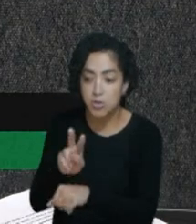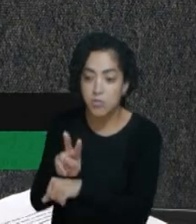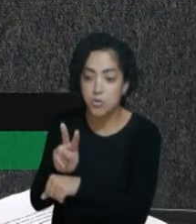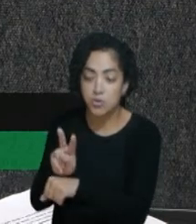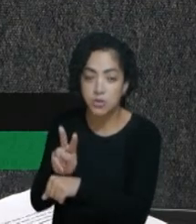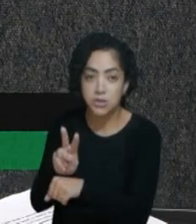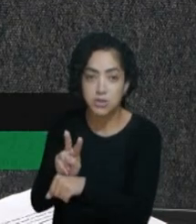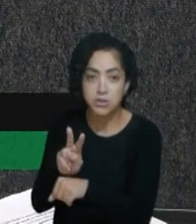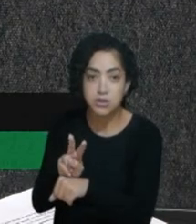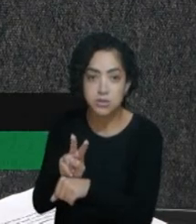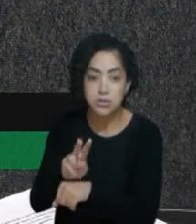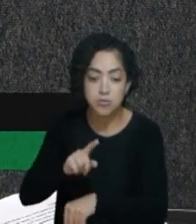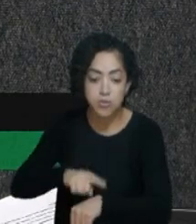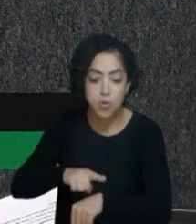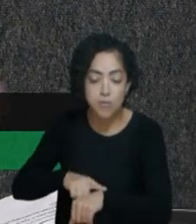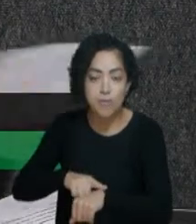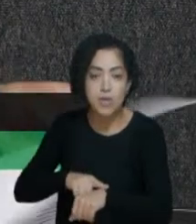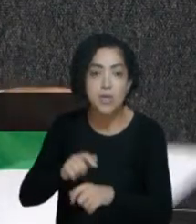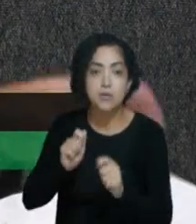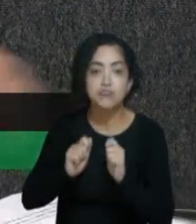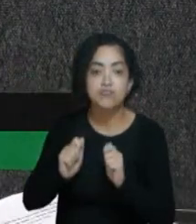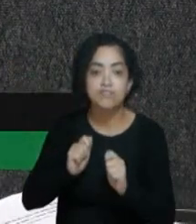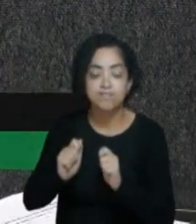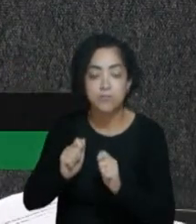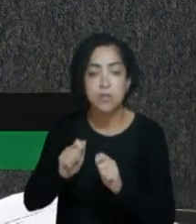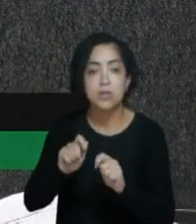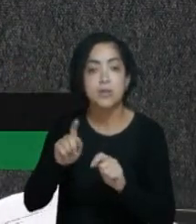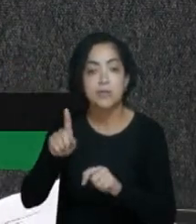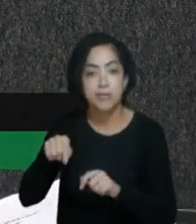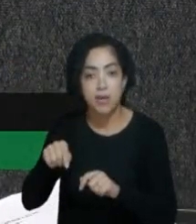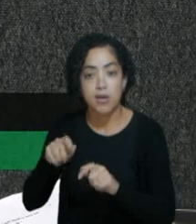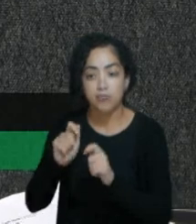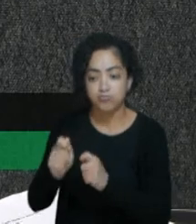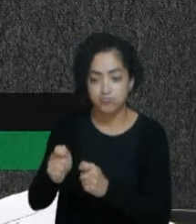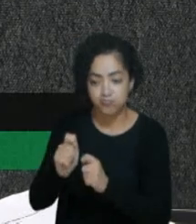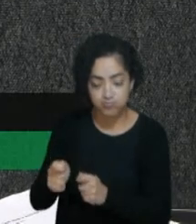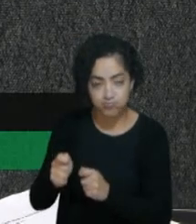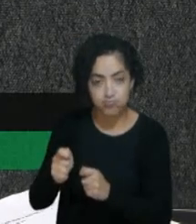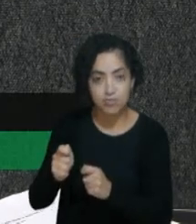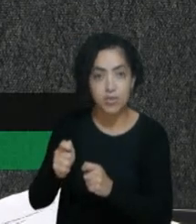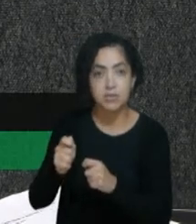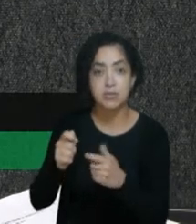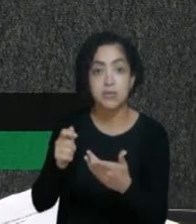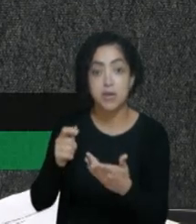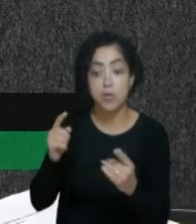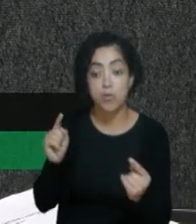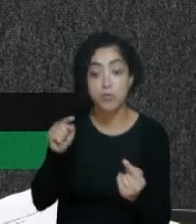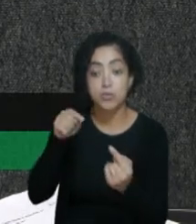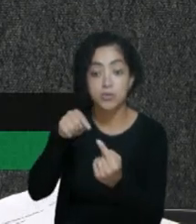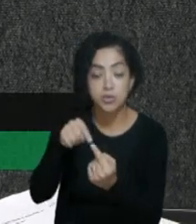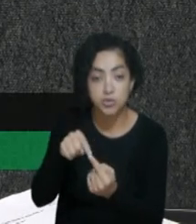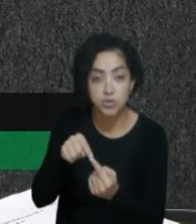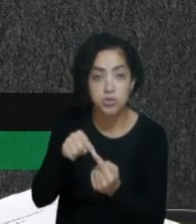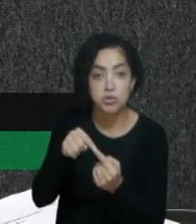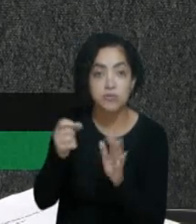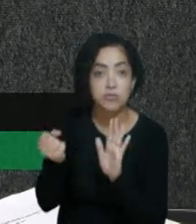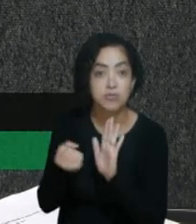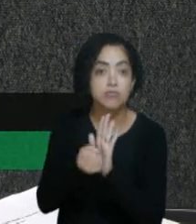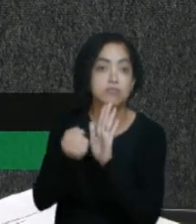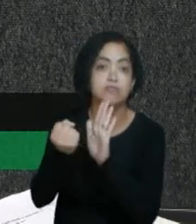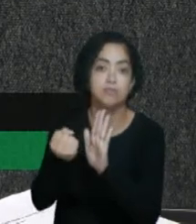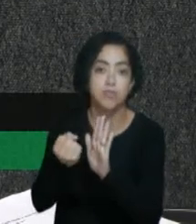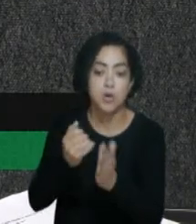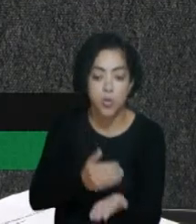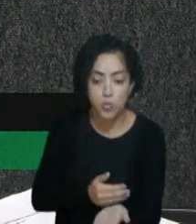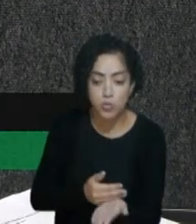momento mais aguardado por eles a pesca artesanal da Tainha a festividade tem como principal objetivo marcar e Celebrar o